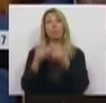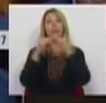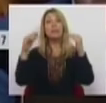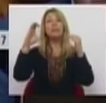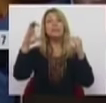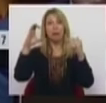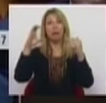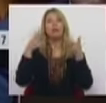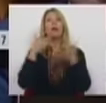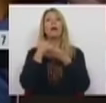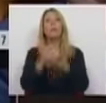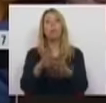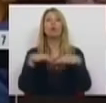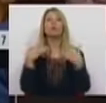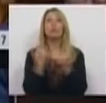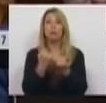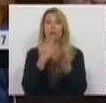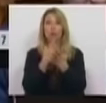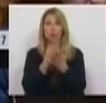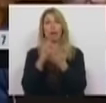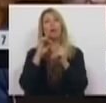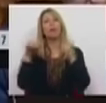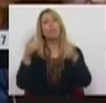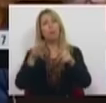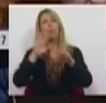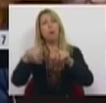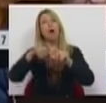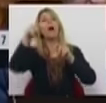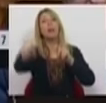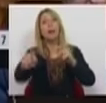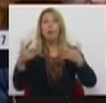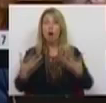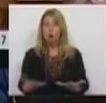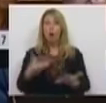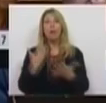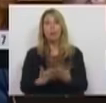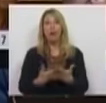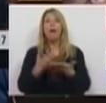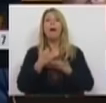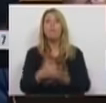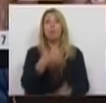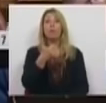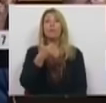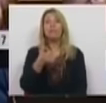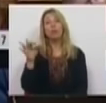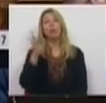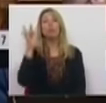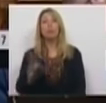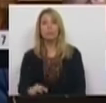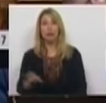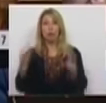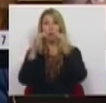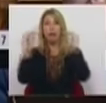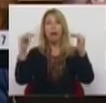vir a ser alargado, mas que neste momento vai dar um apoio de cerca de 25% do escalão A relativamente ao